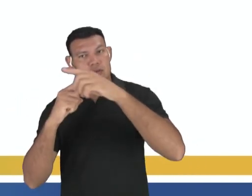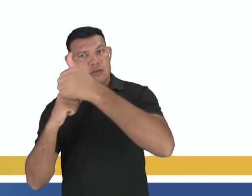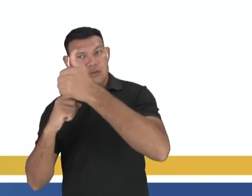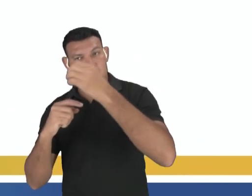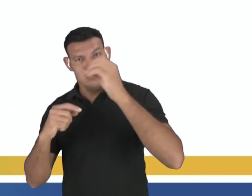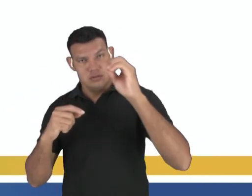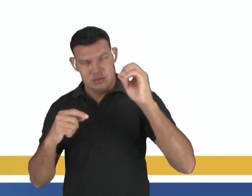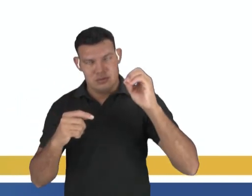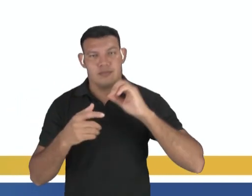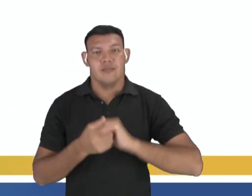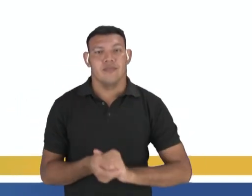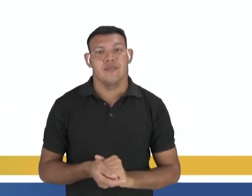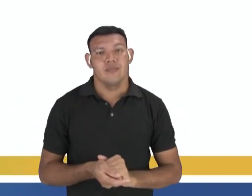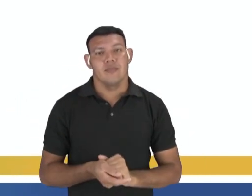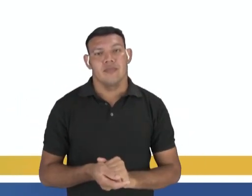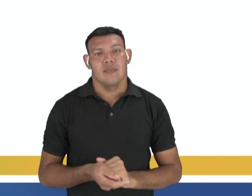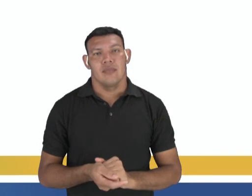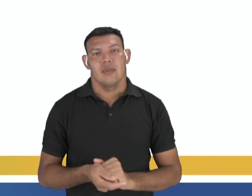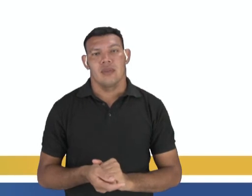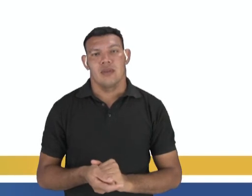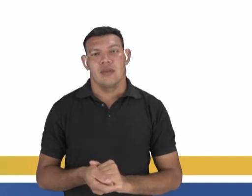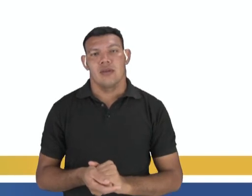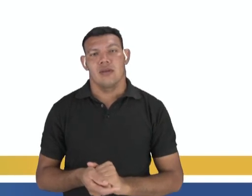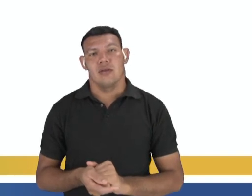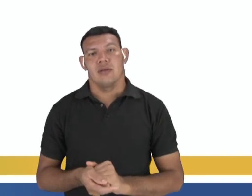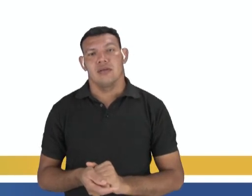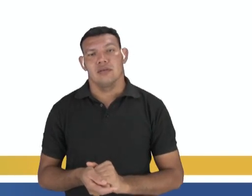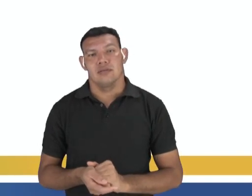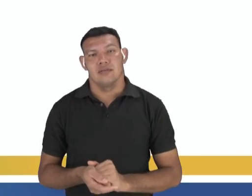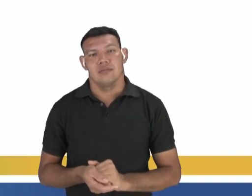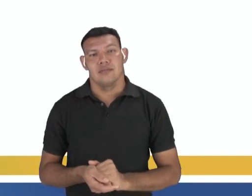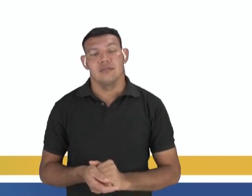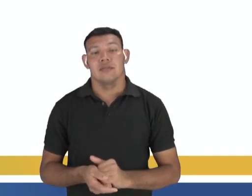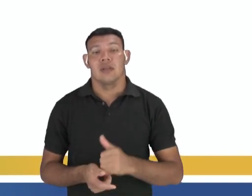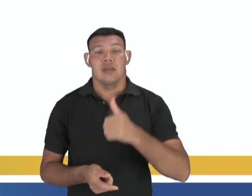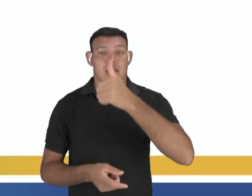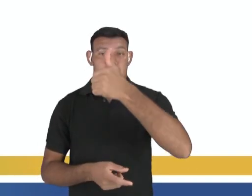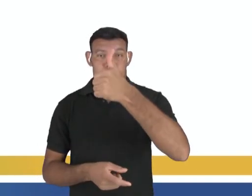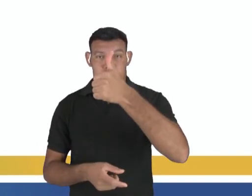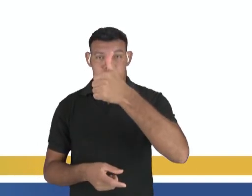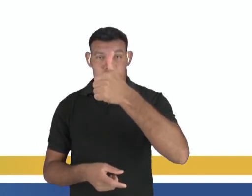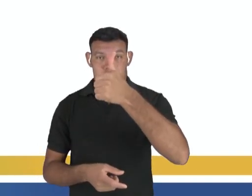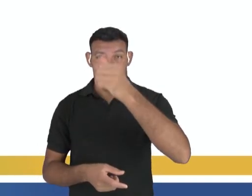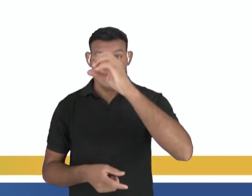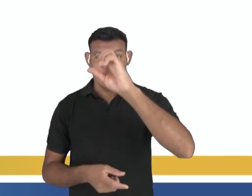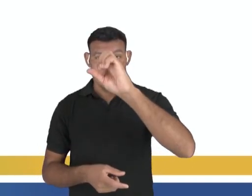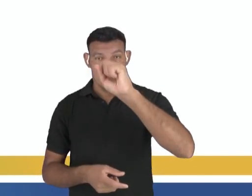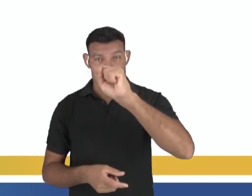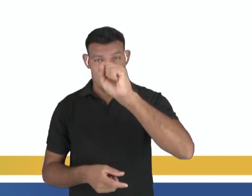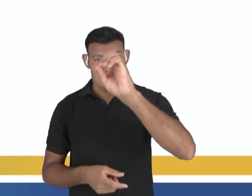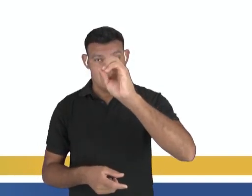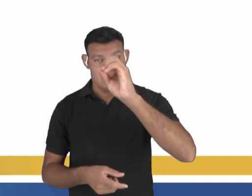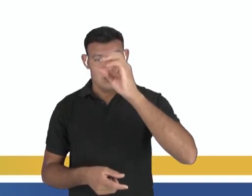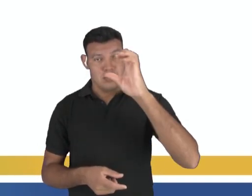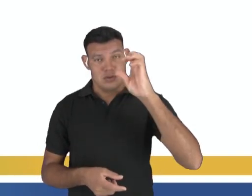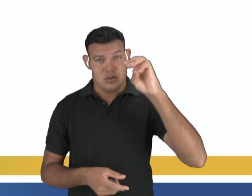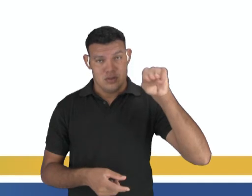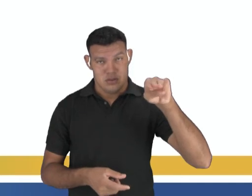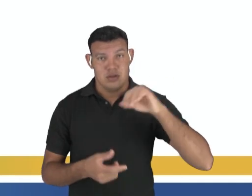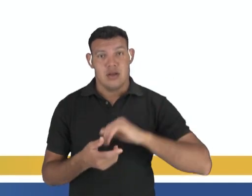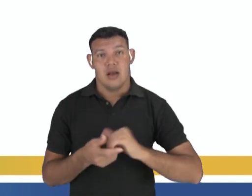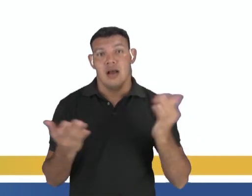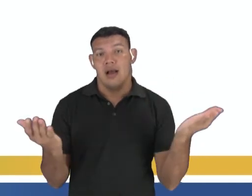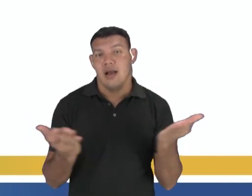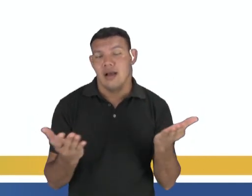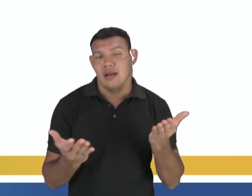Então vamos lá, 1,80 metros em centímetro é 180 centímetros. Agora, para eu passar